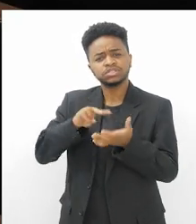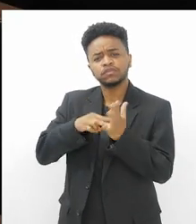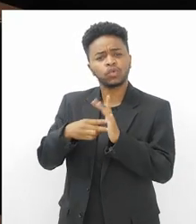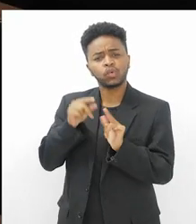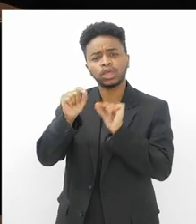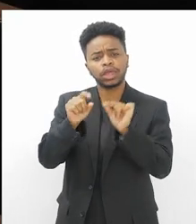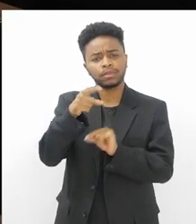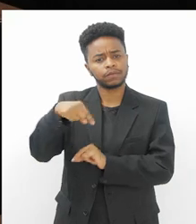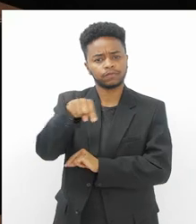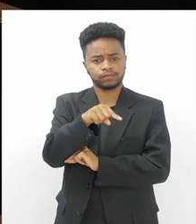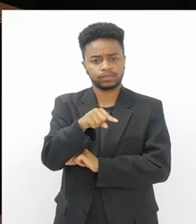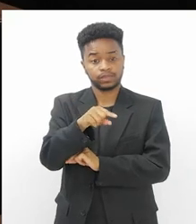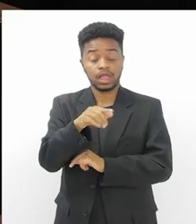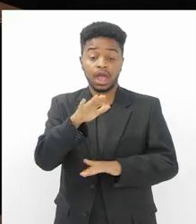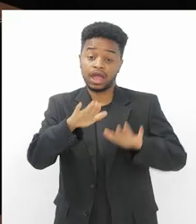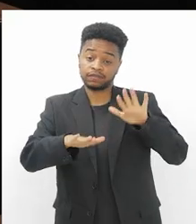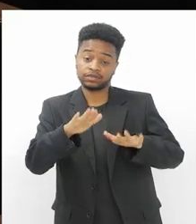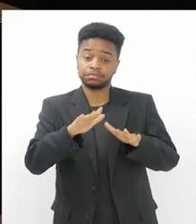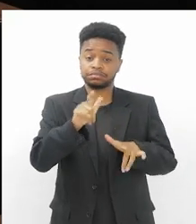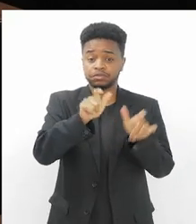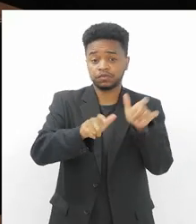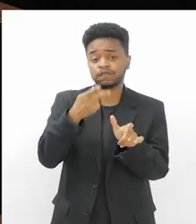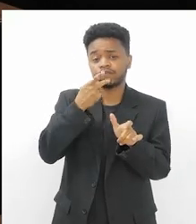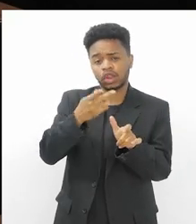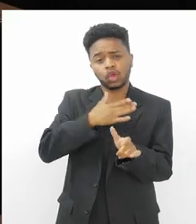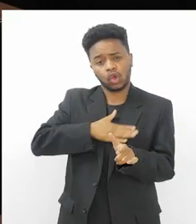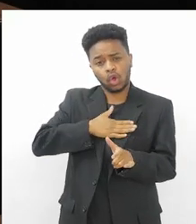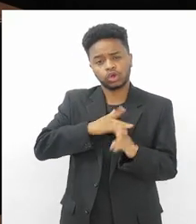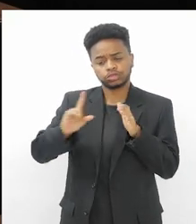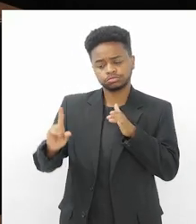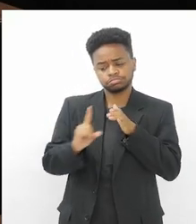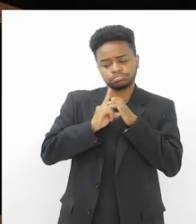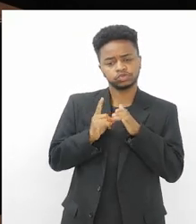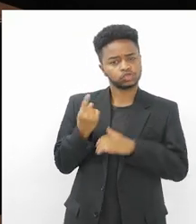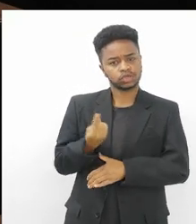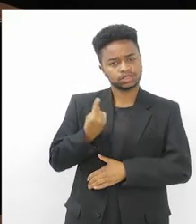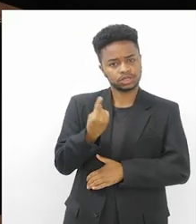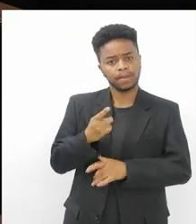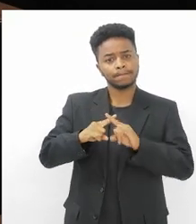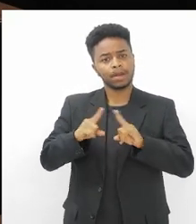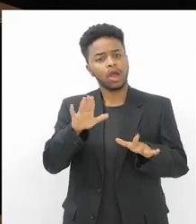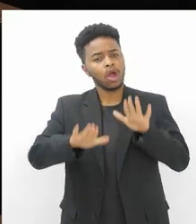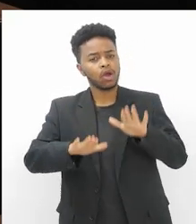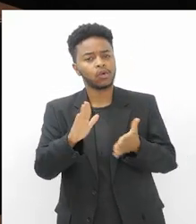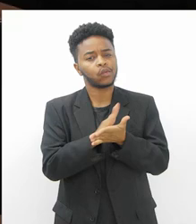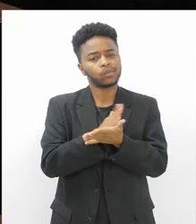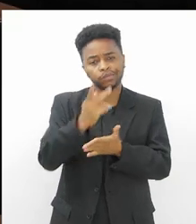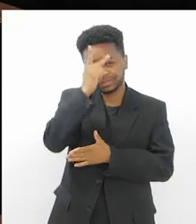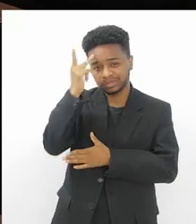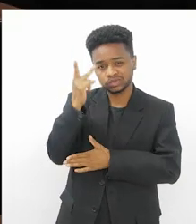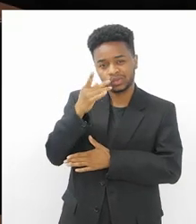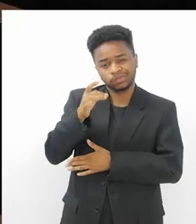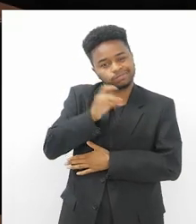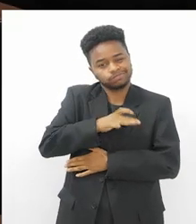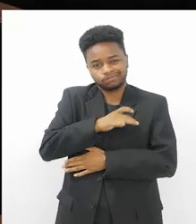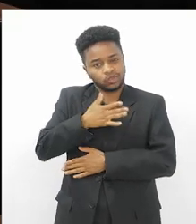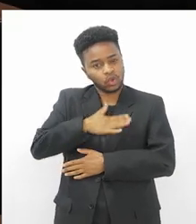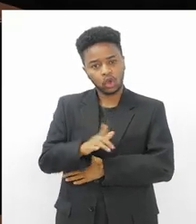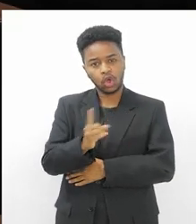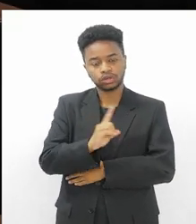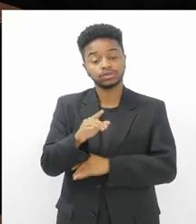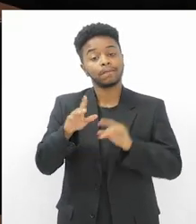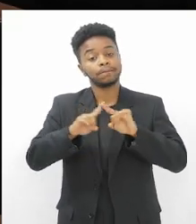solidão representa para você? Tem gente que diz que gosta de viver mais recluso, sozinho, e tem gente que morre de medo